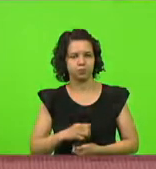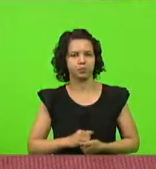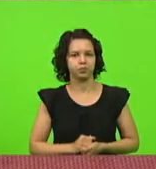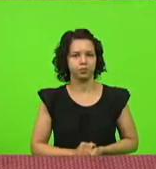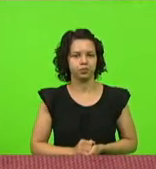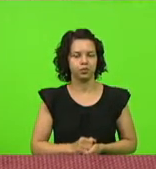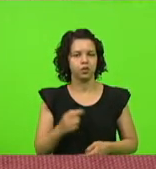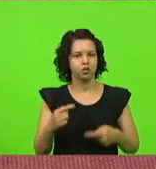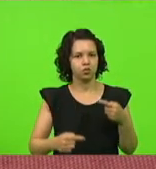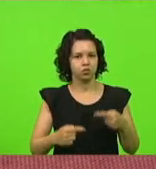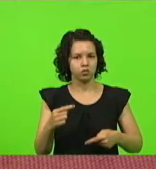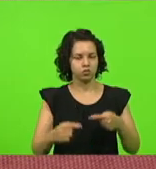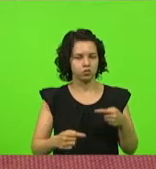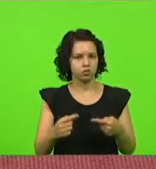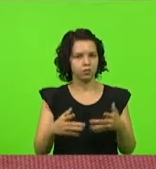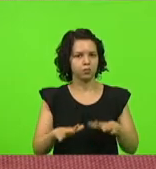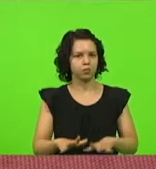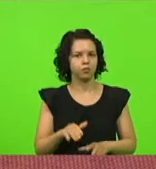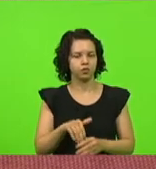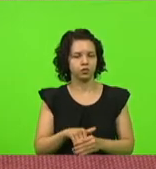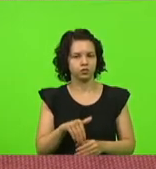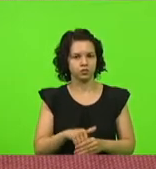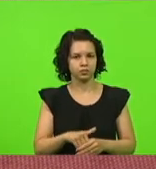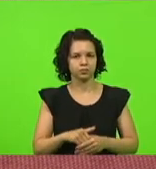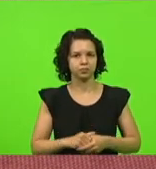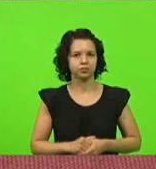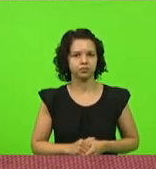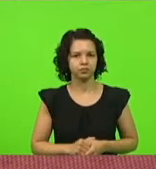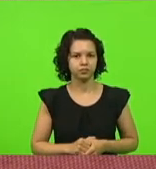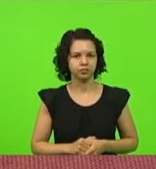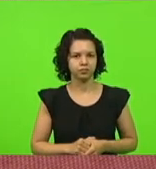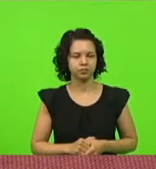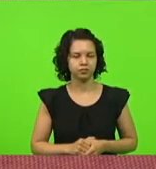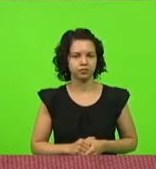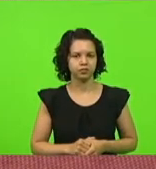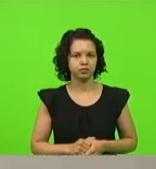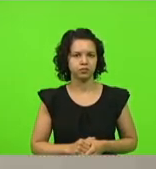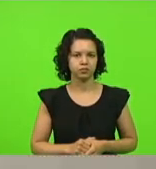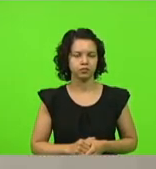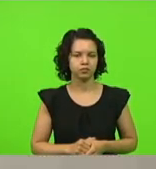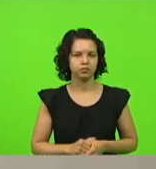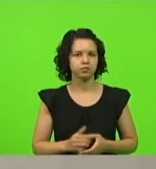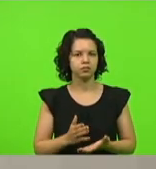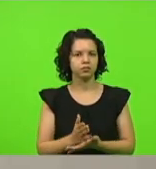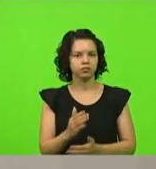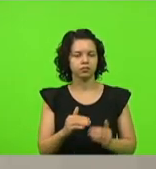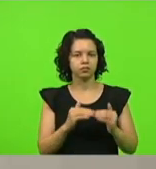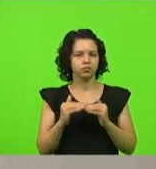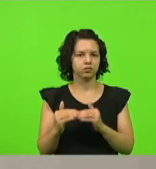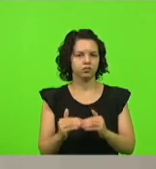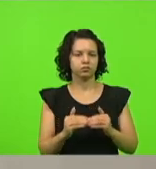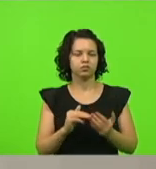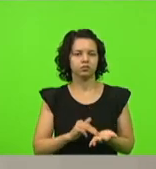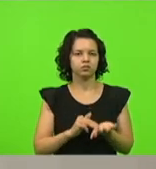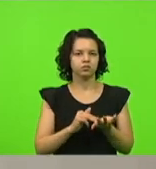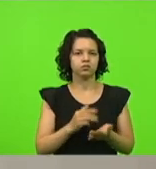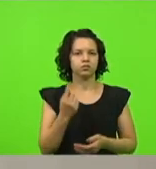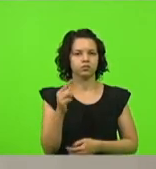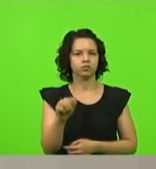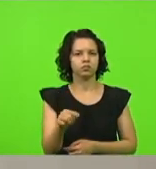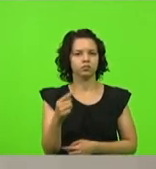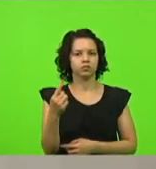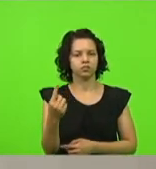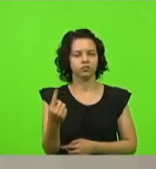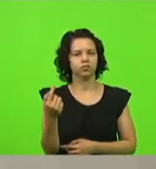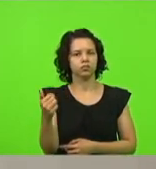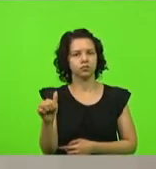discussão, não havendo quem queira discutir em votação, deputados que aprovam, permaneçam como se encontram. Aprovado por unanimidade, moção 1111,